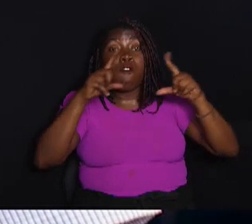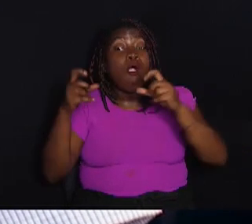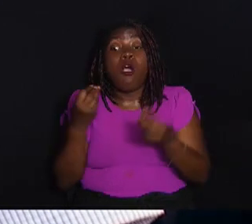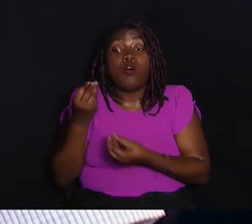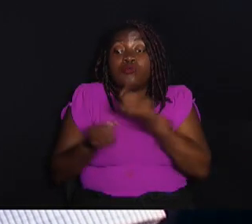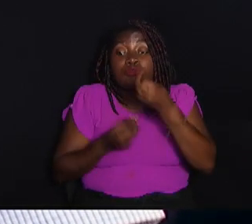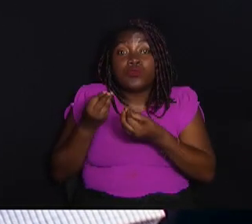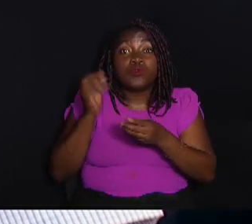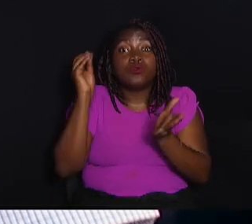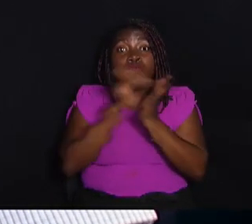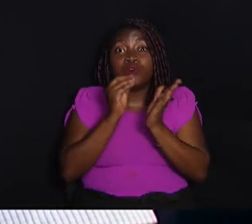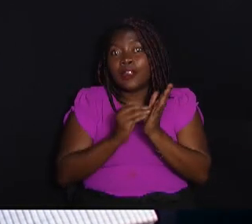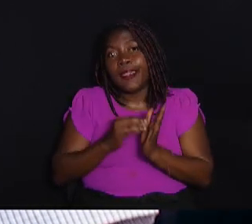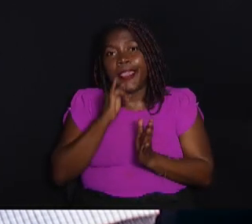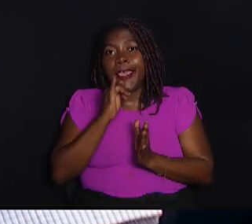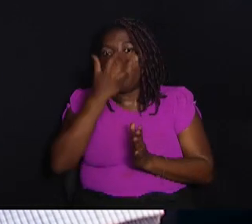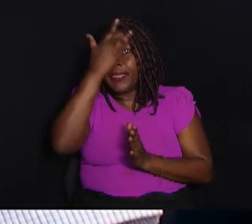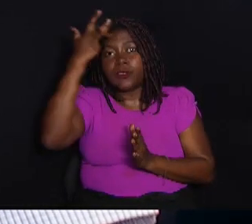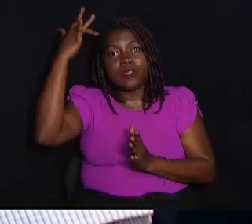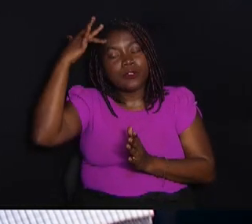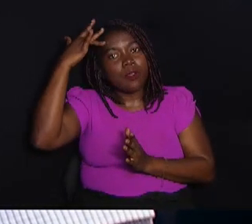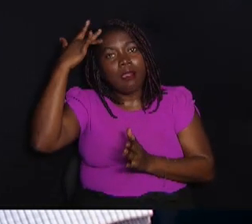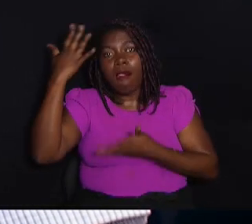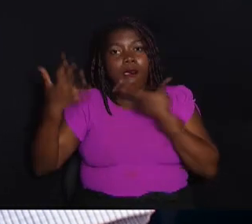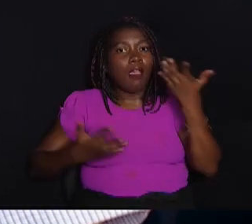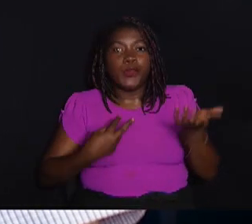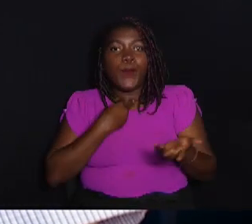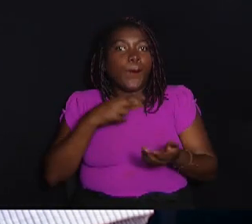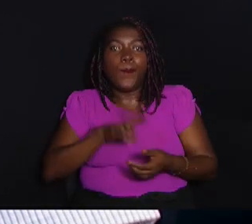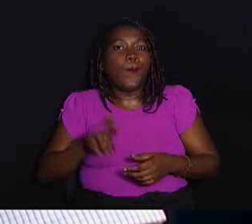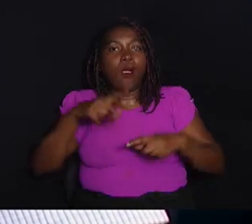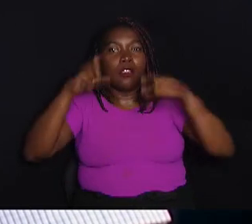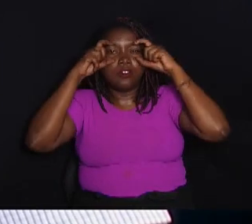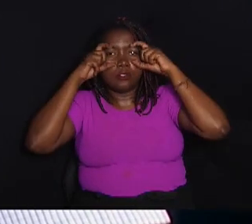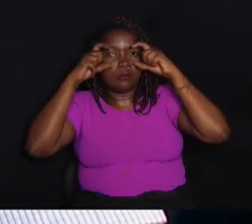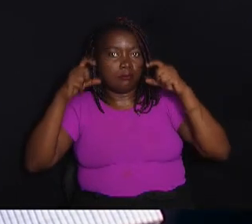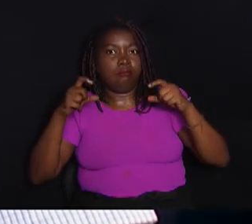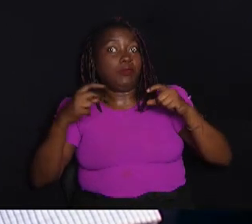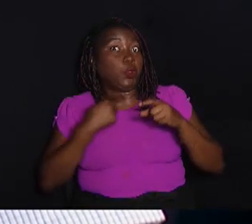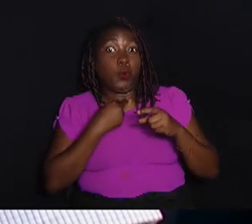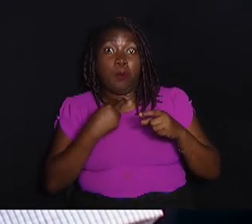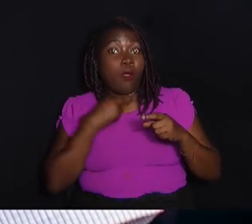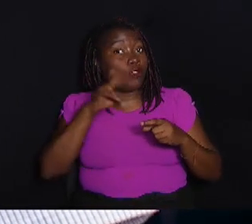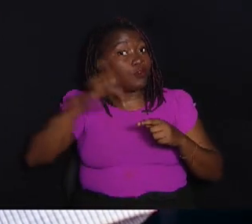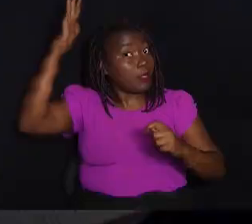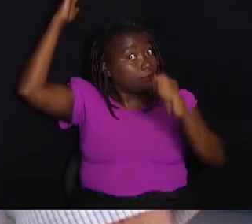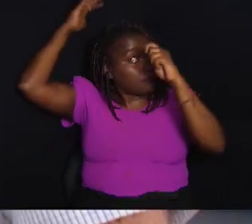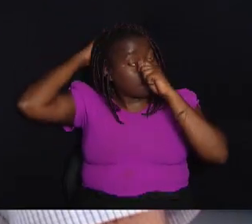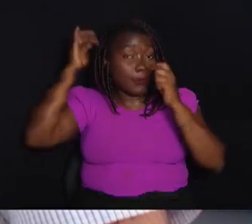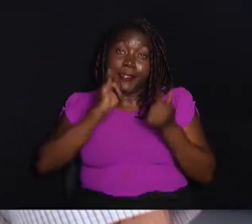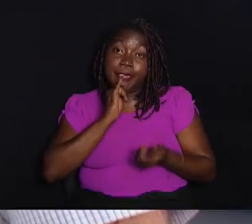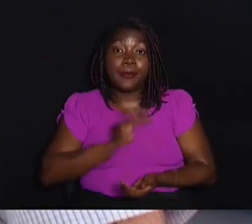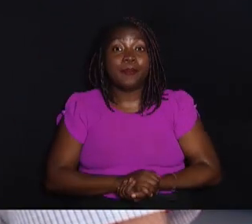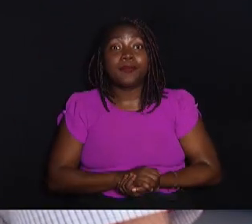que ser né Por exemplo a pessoa eh não pode est usando óculos não pode est usando boné por exemplo